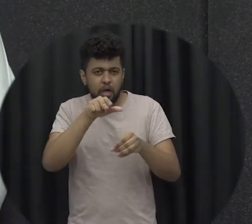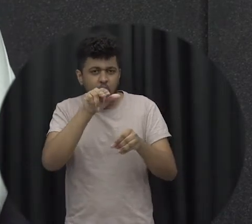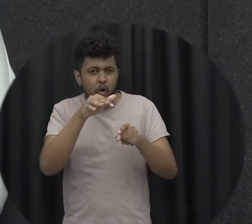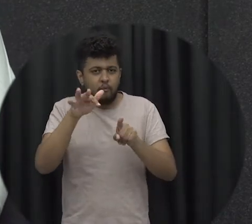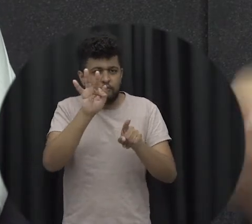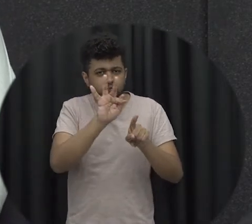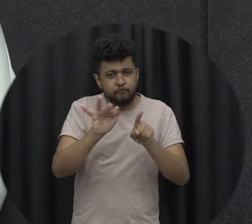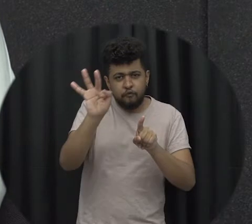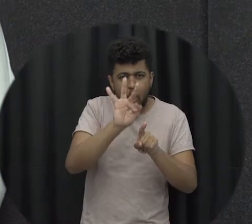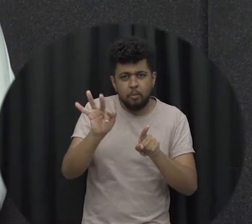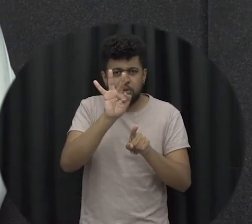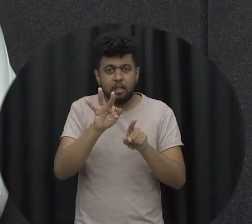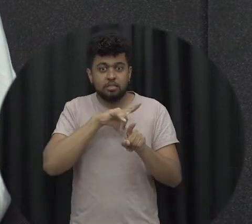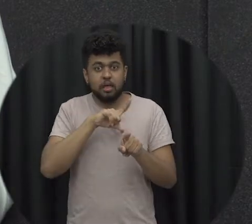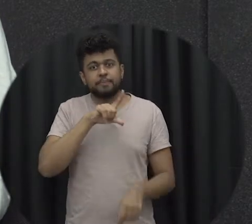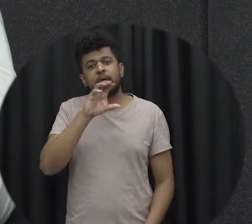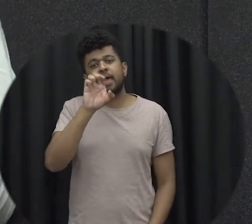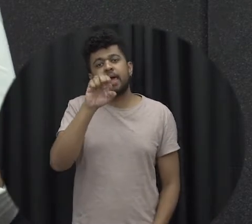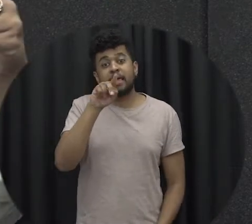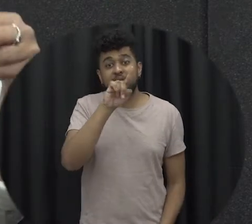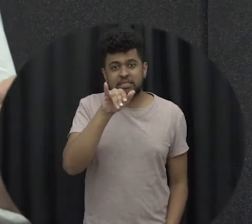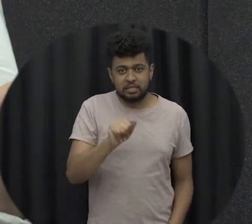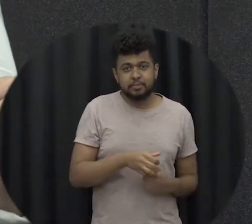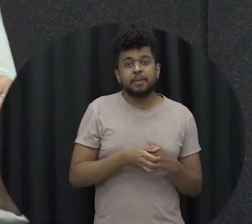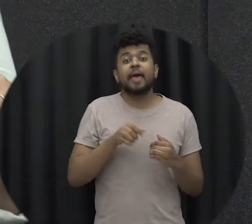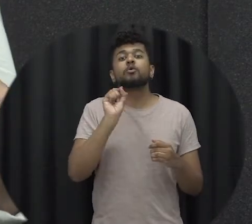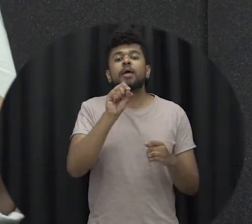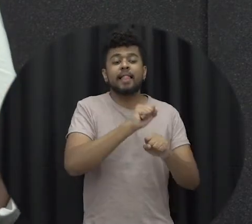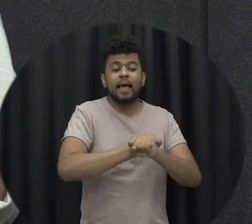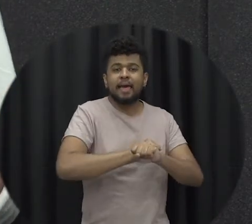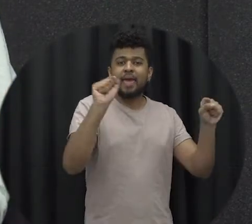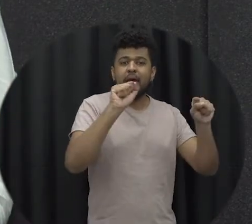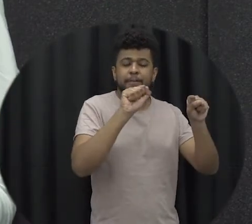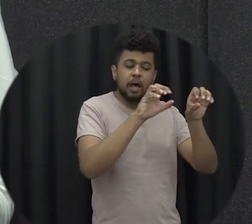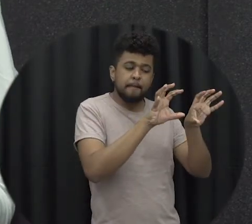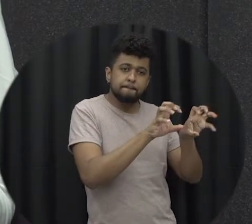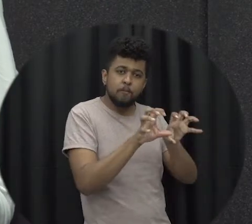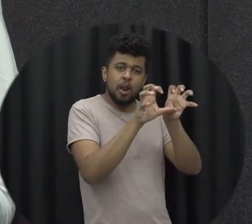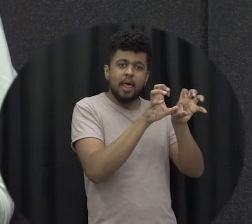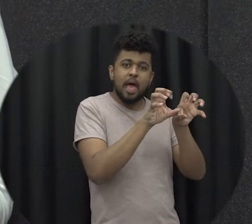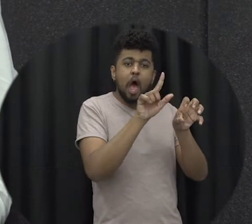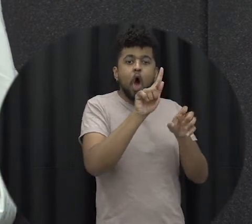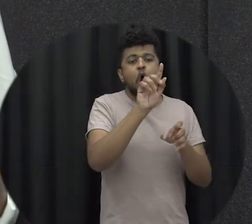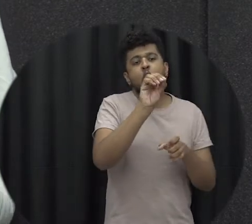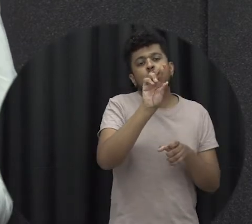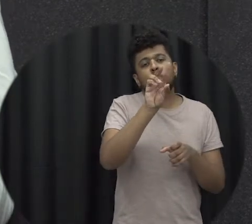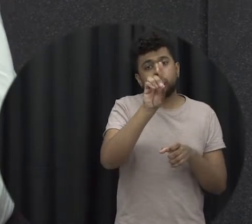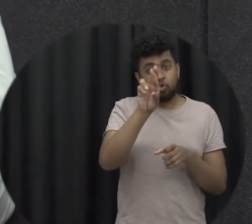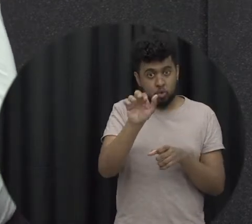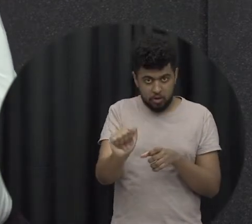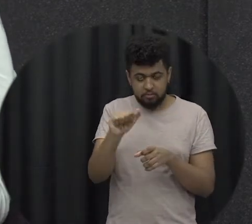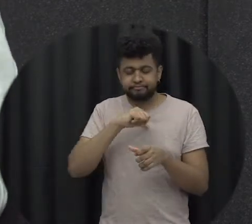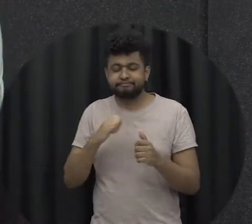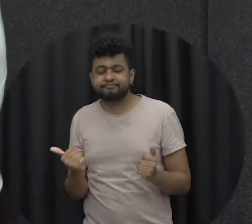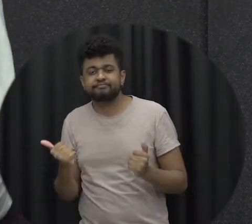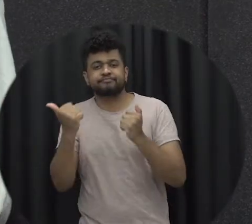enzima que chama lipase. Essa enzima, ela quebra a molécula de gordura. E aí ela é produzida por fungos, por bactérias. Então a